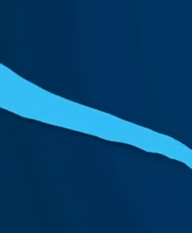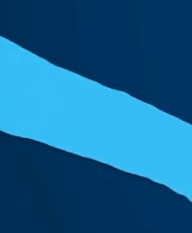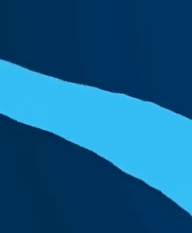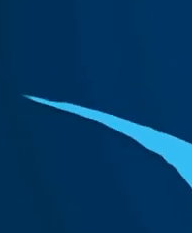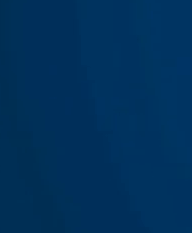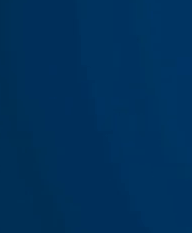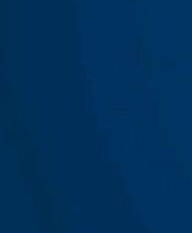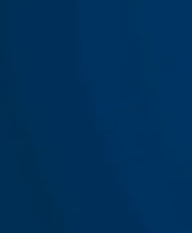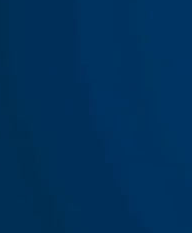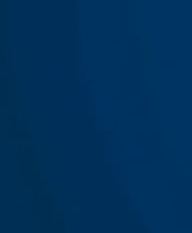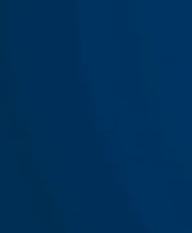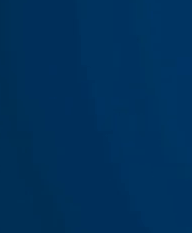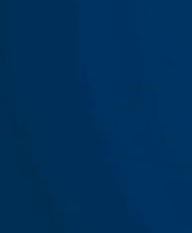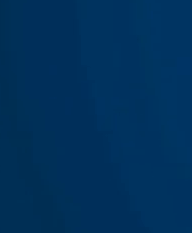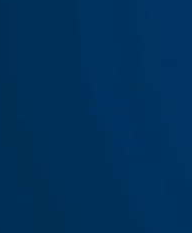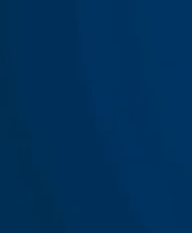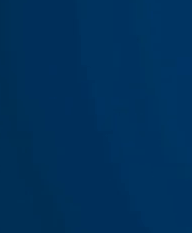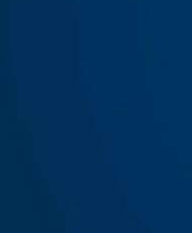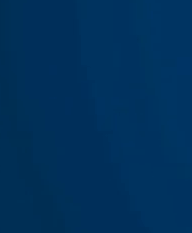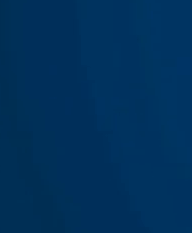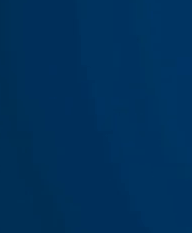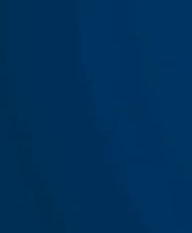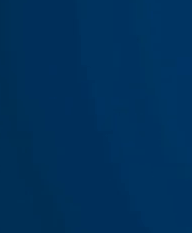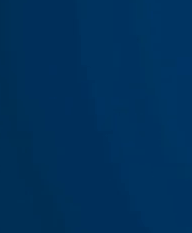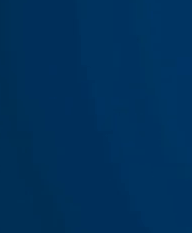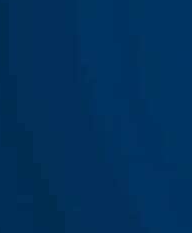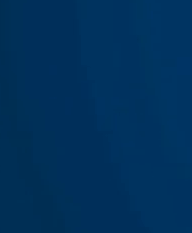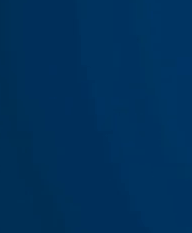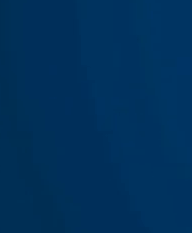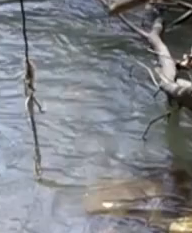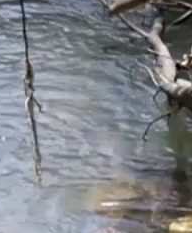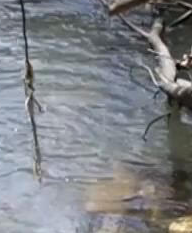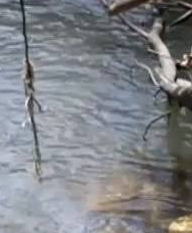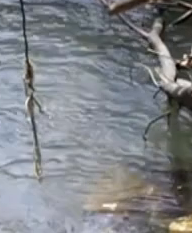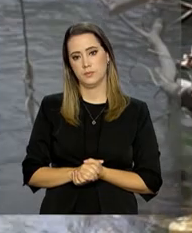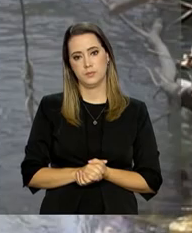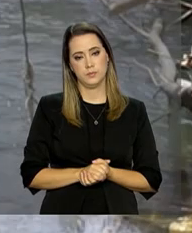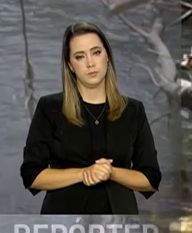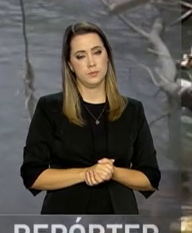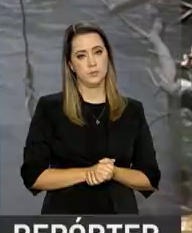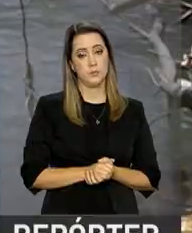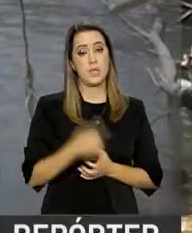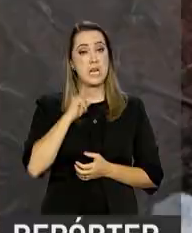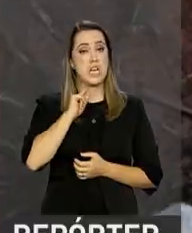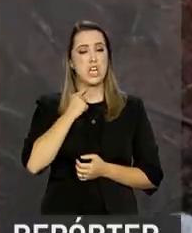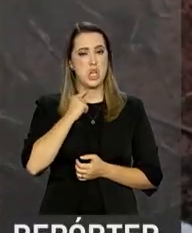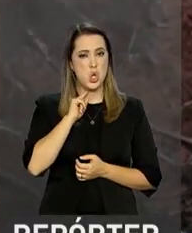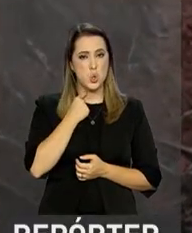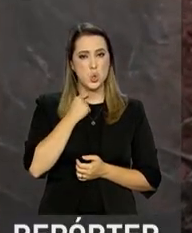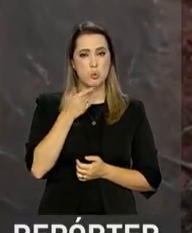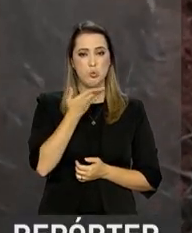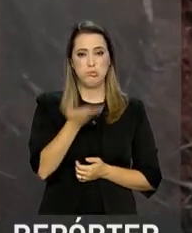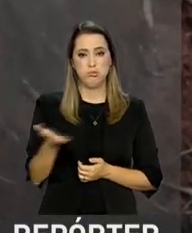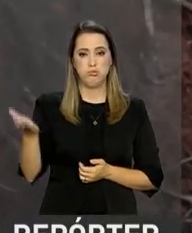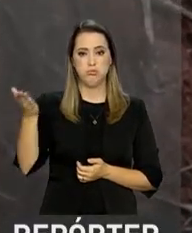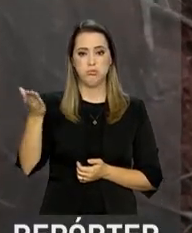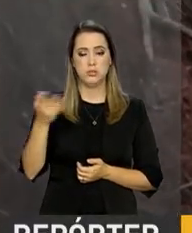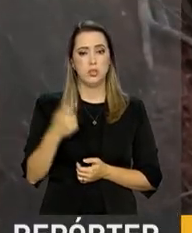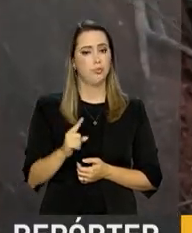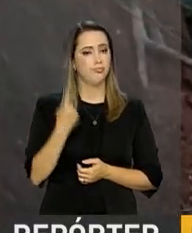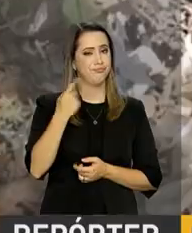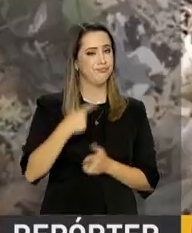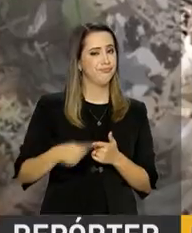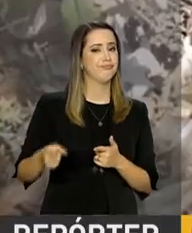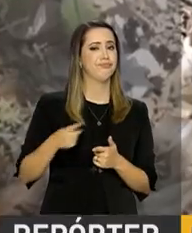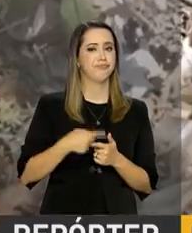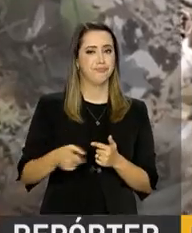Vem aí o 8º Fórum Mundial da Água. Lixo, esgoto e desmatamento. Esses são apenas alguns